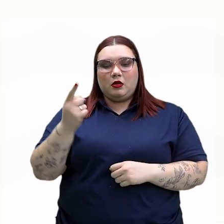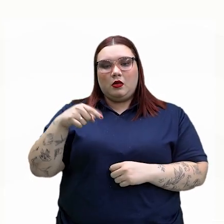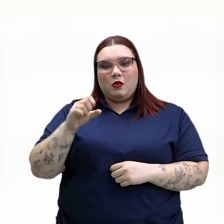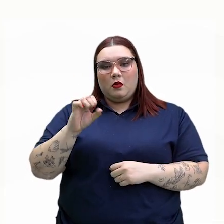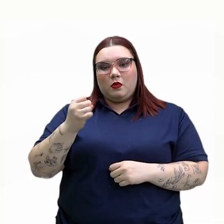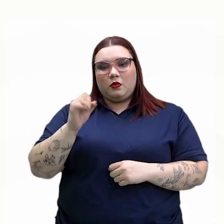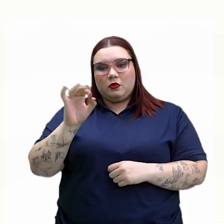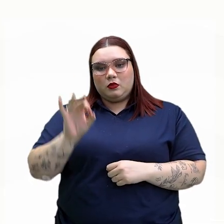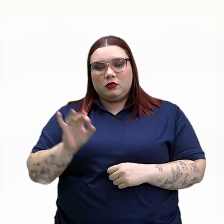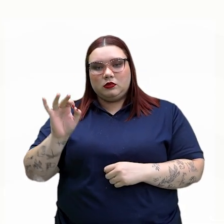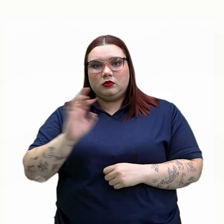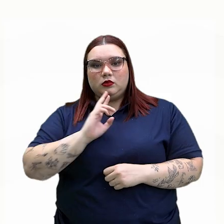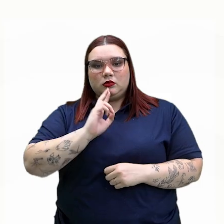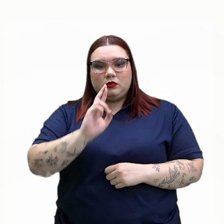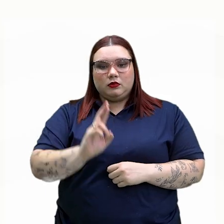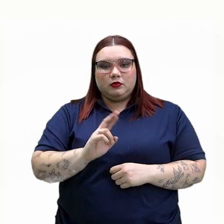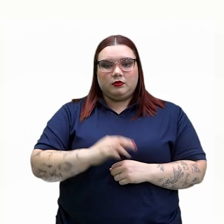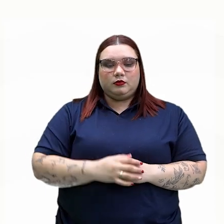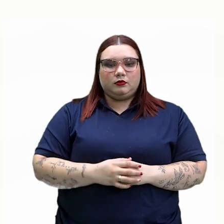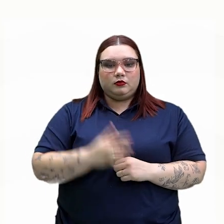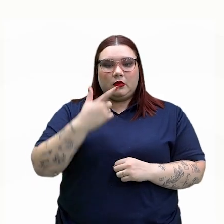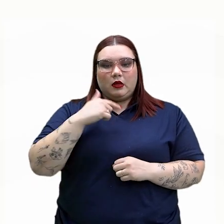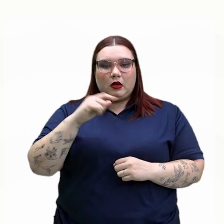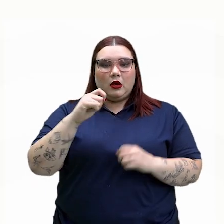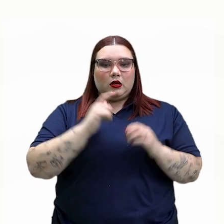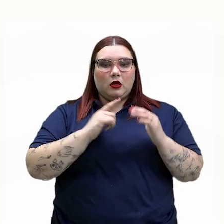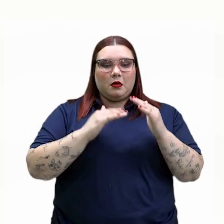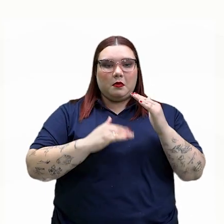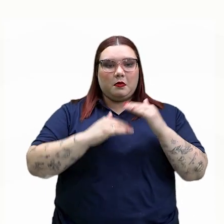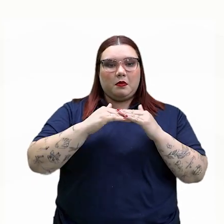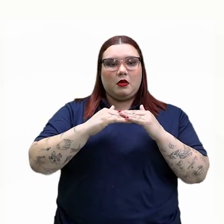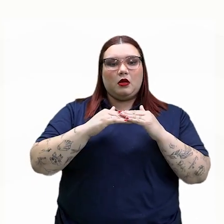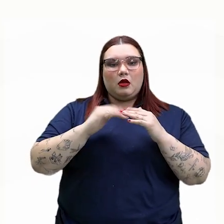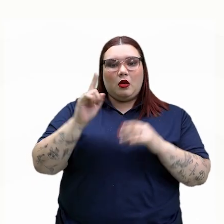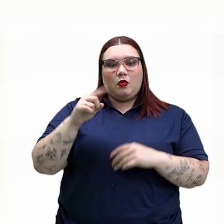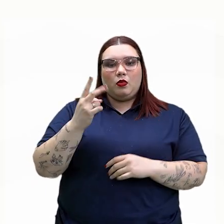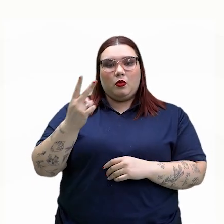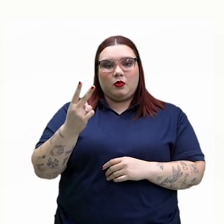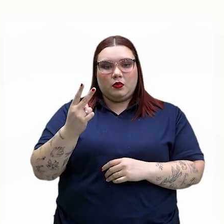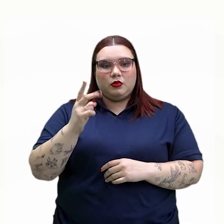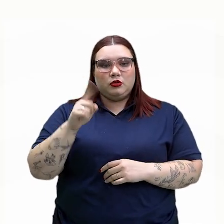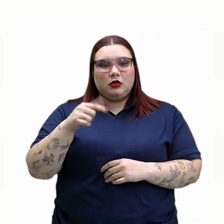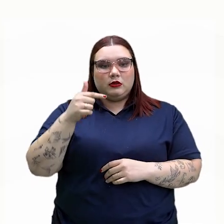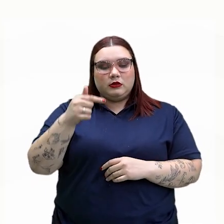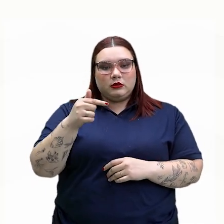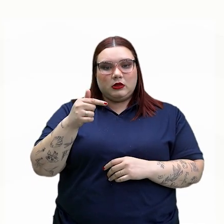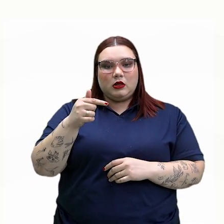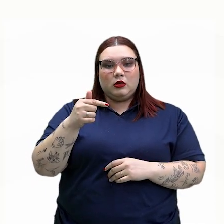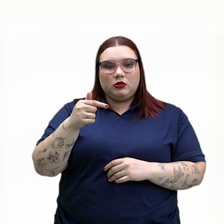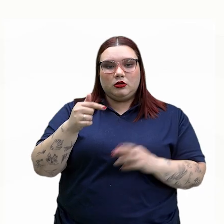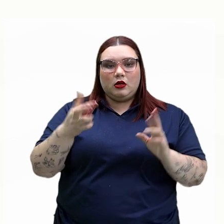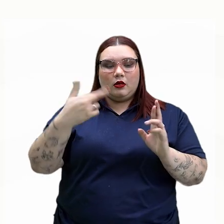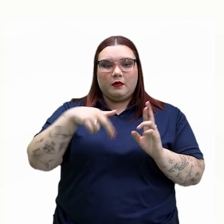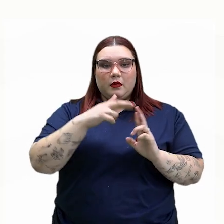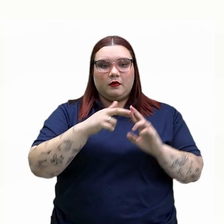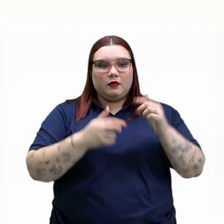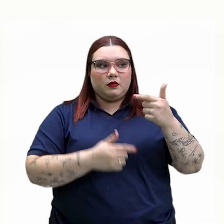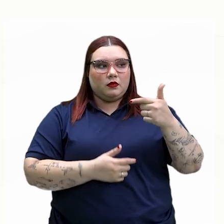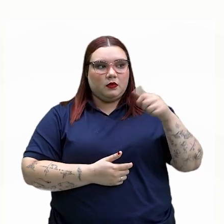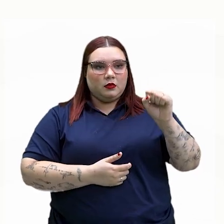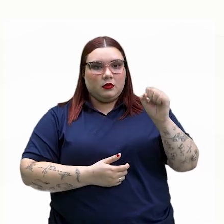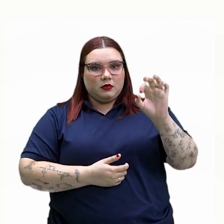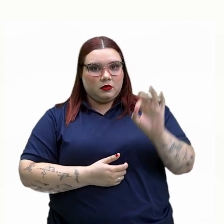8% dos resultados. Por exemplo, quem teve maior resultado? O 2, ó, que teve 7, ou seja, que corresponde